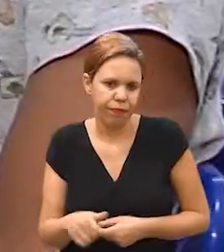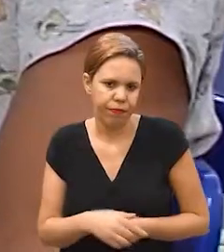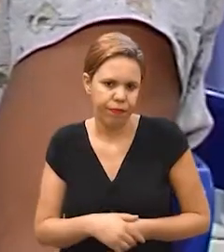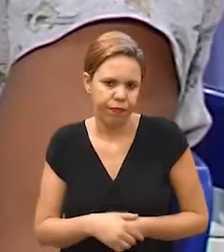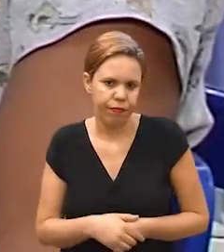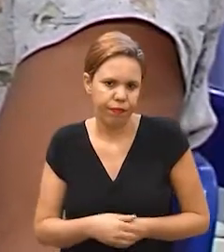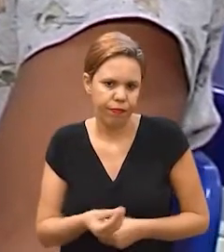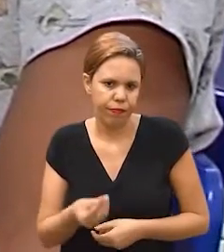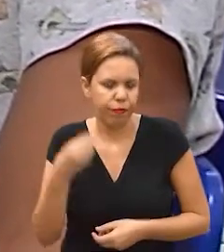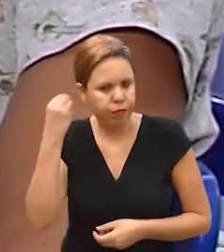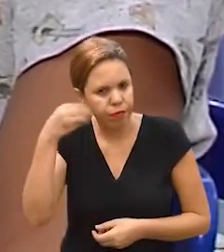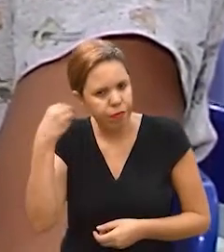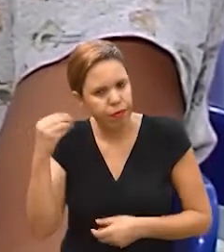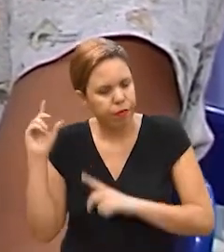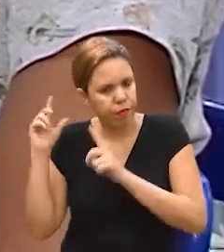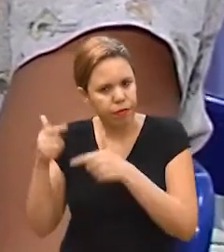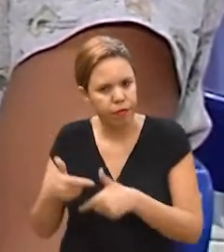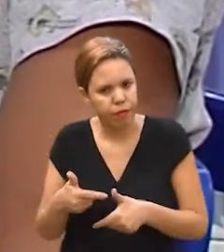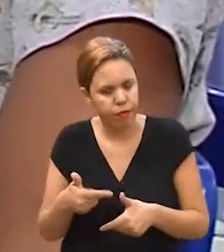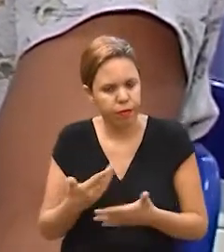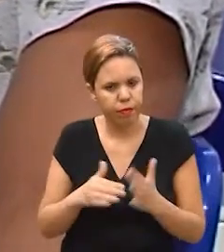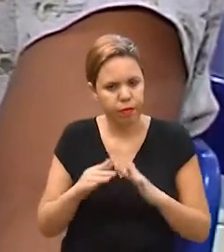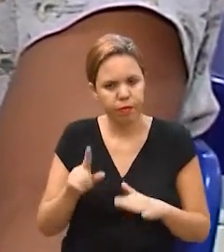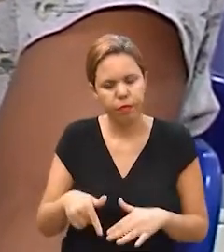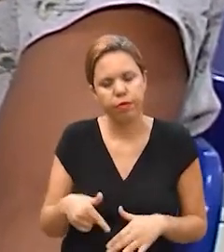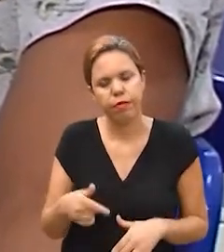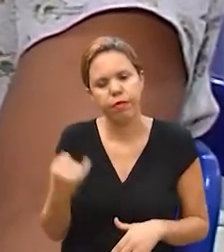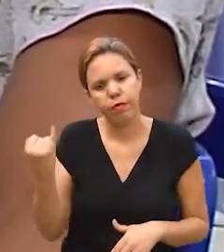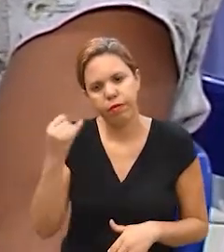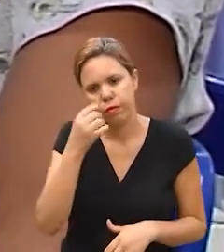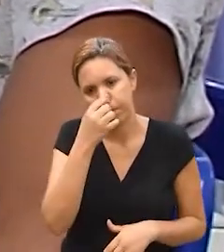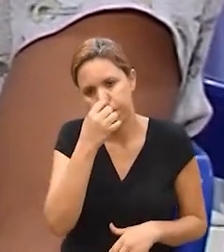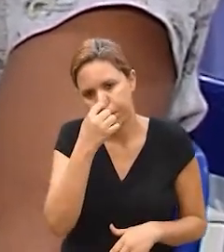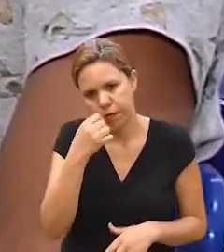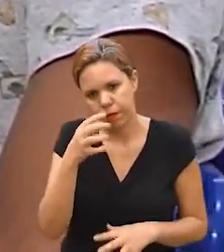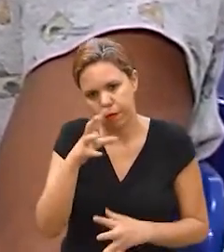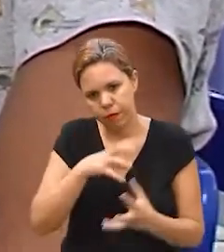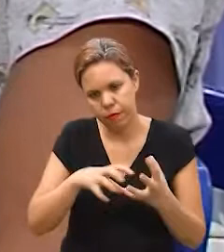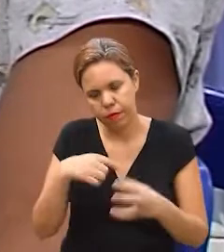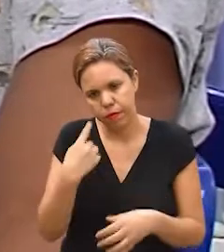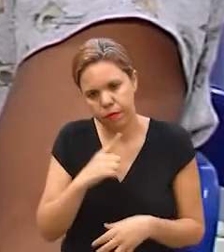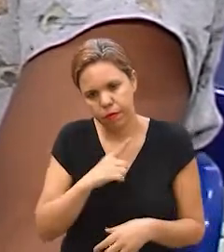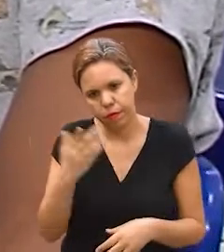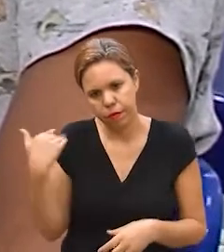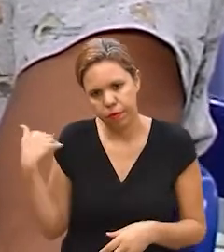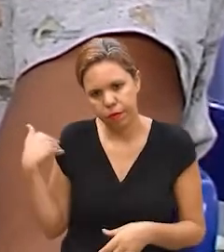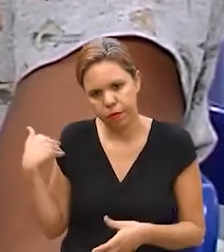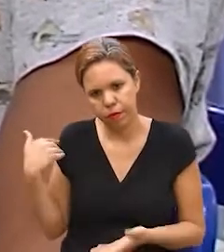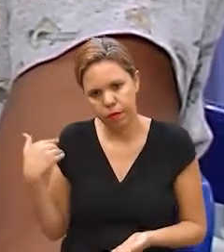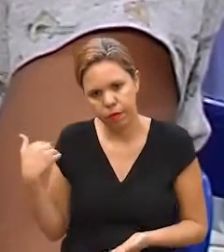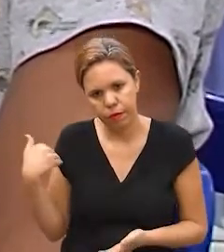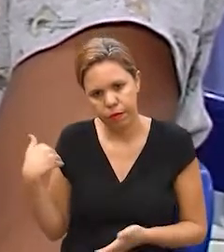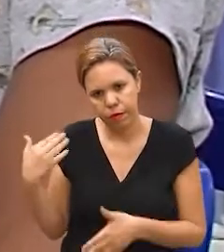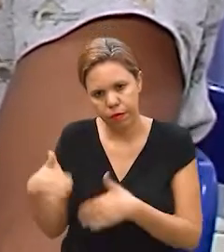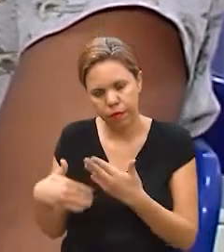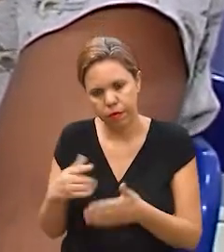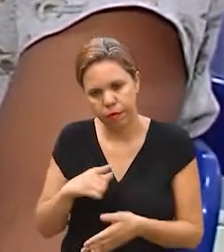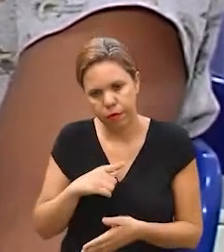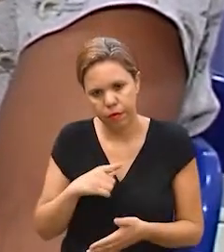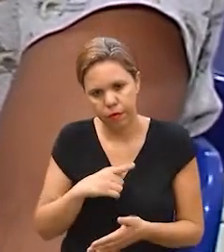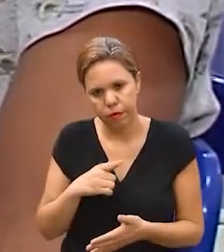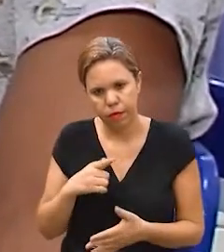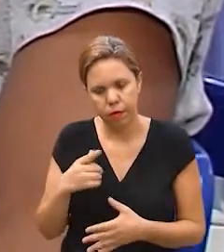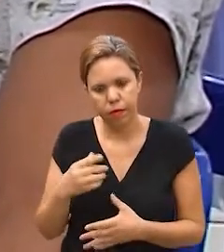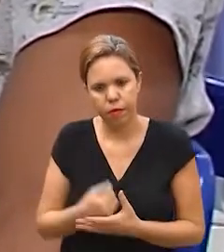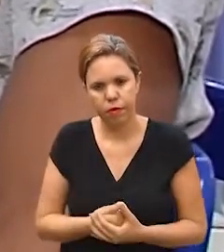uma vivência regular da escola é muito importante. Essa foi uma polêmica que nós tivemos quando nós tivemos embate,